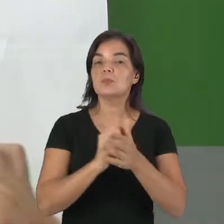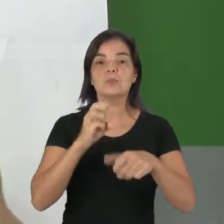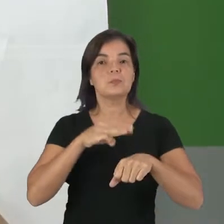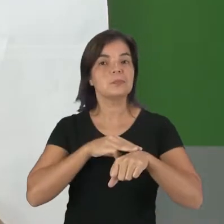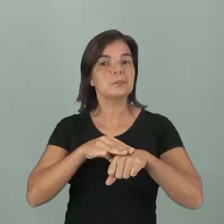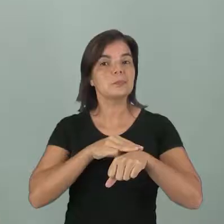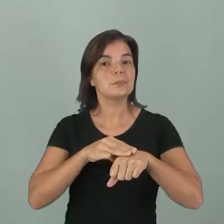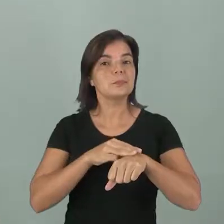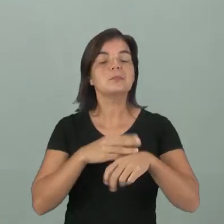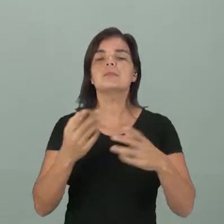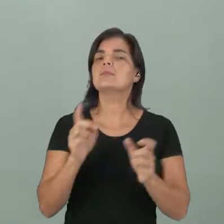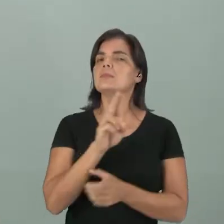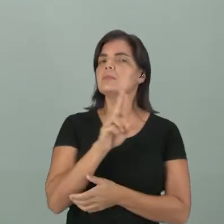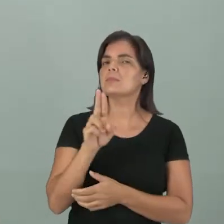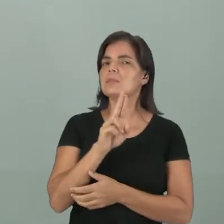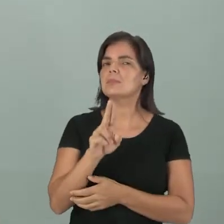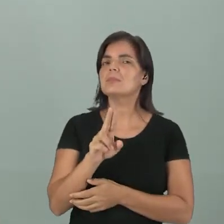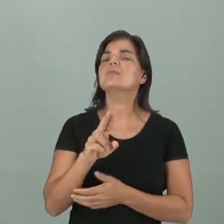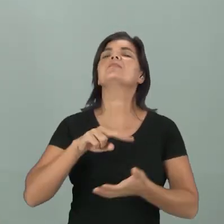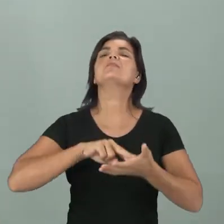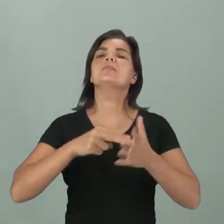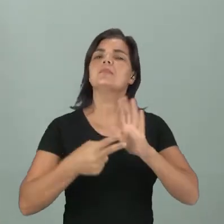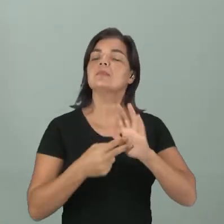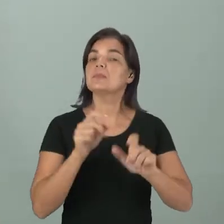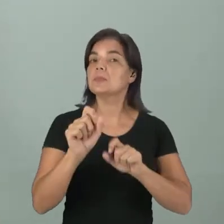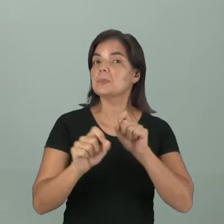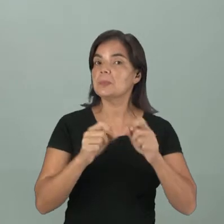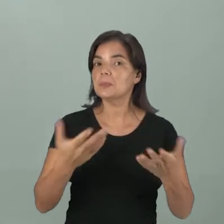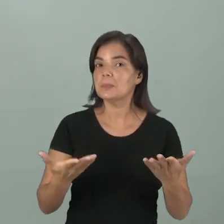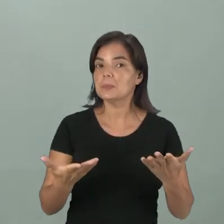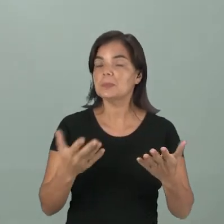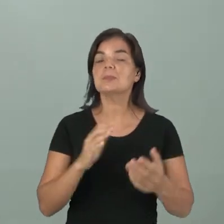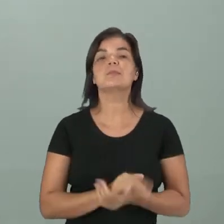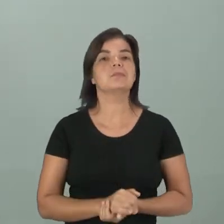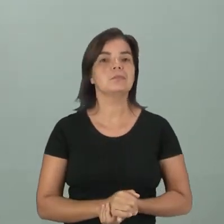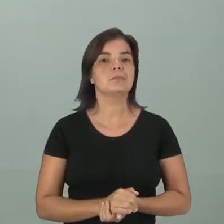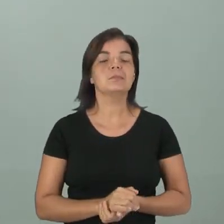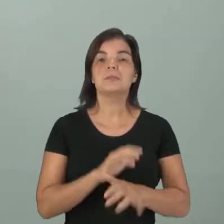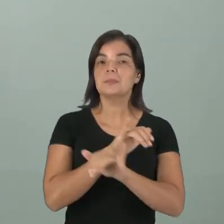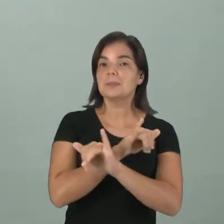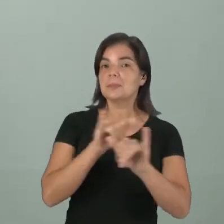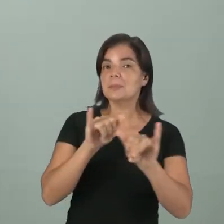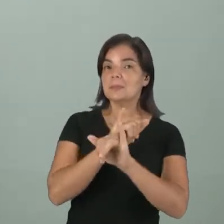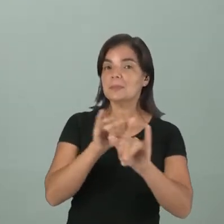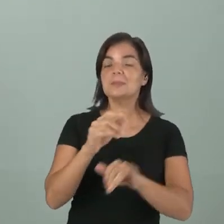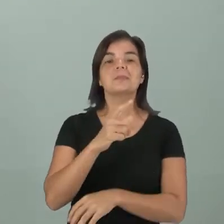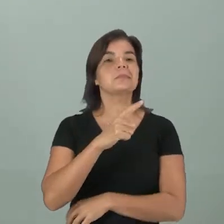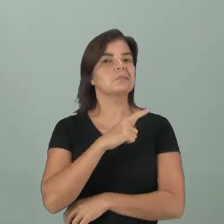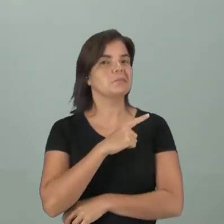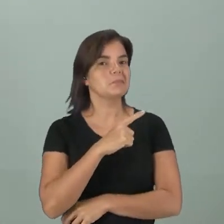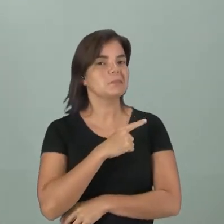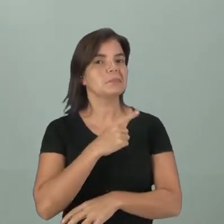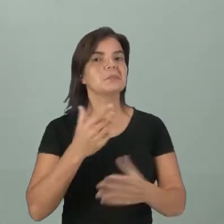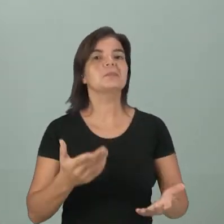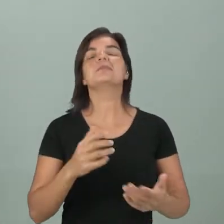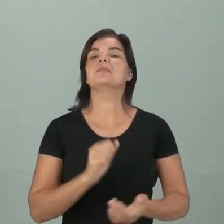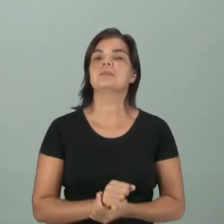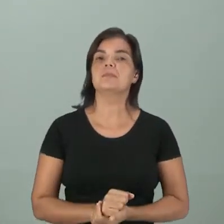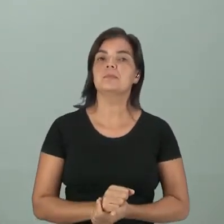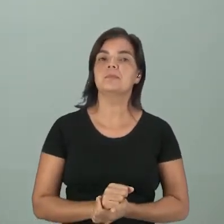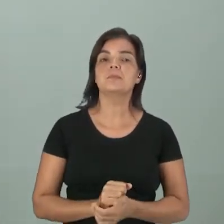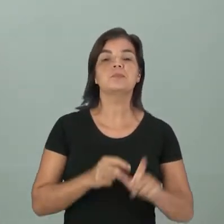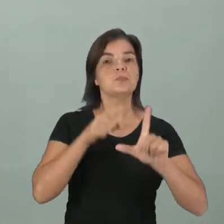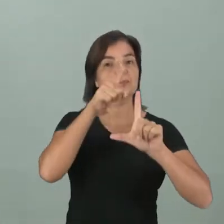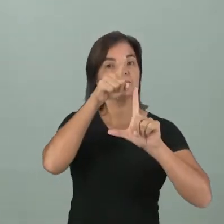marrom. E esses nomes, vocês sabem o que eles significam? Eles são as informações que nós temos, isso mesmo. Na